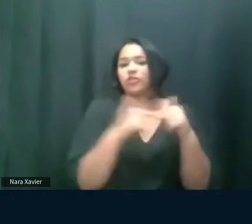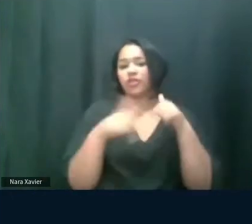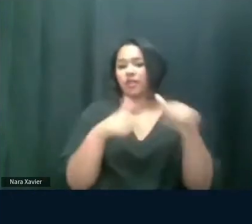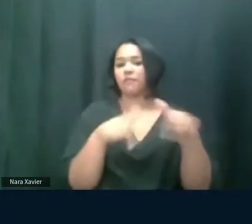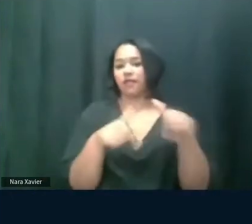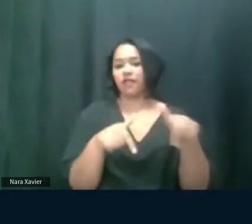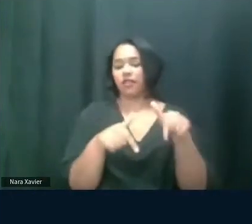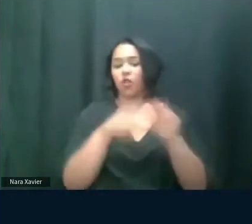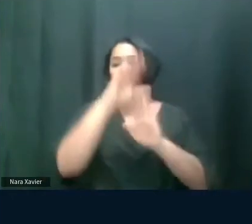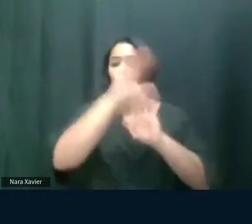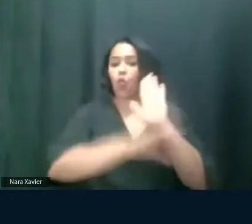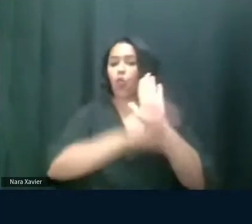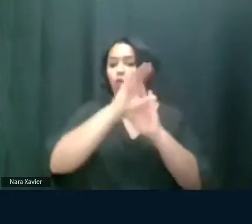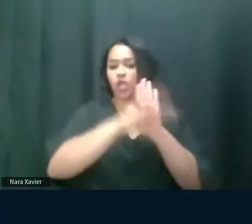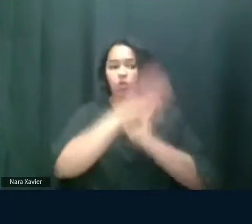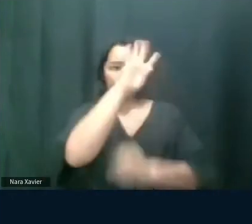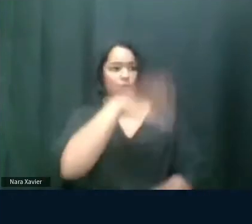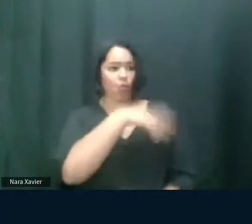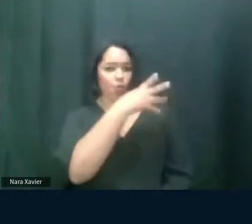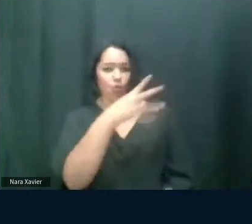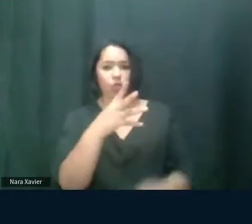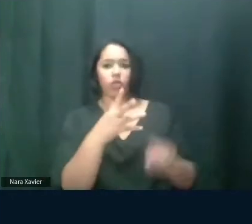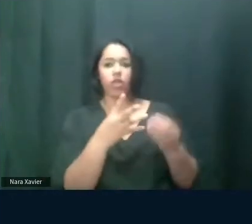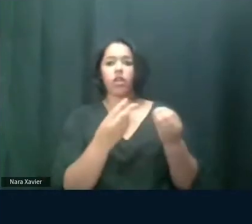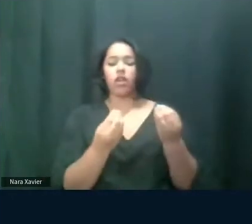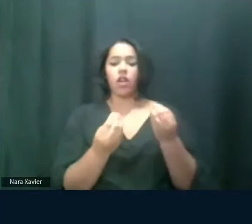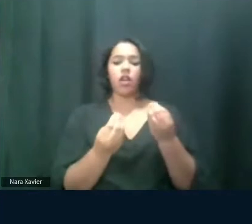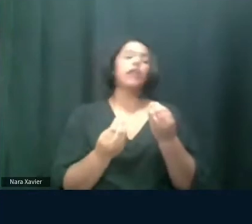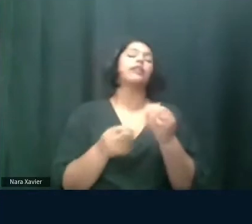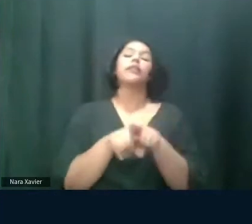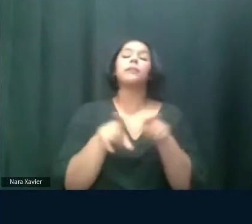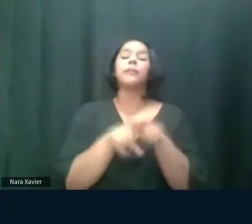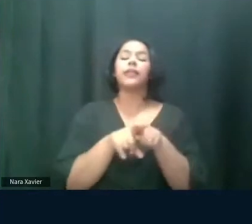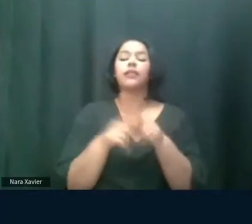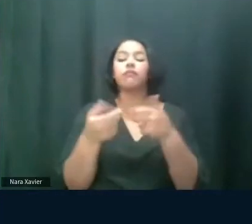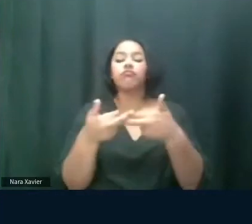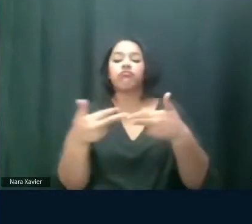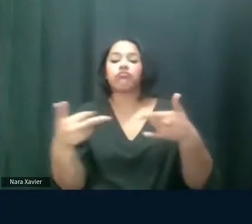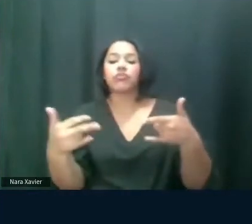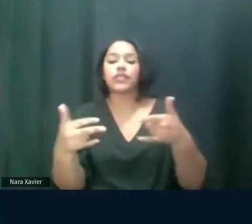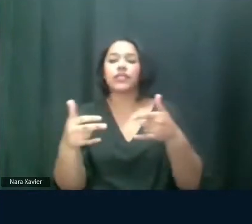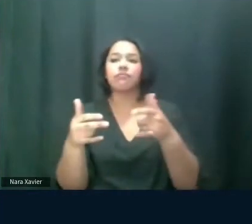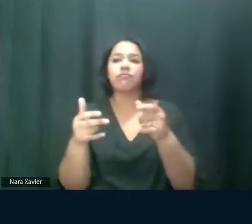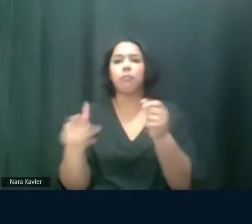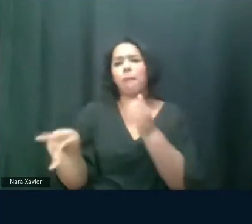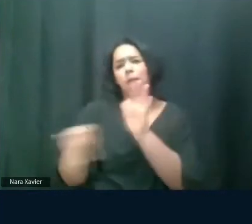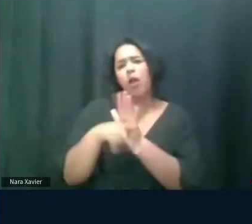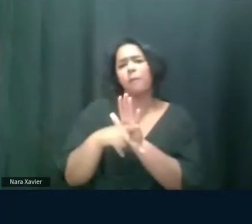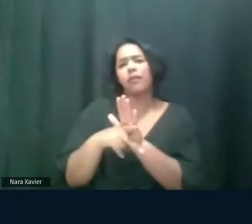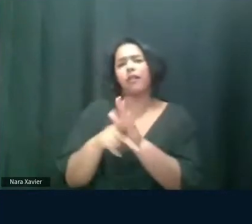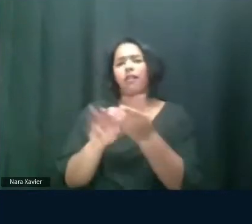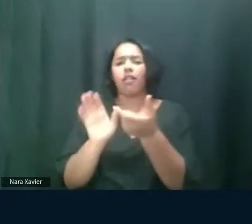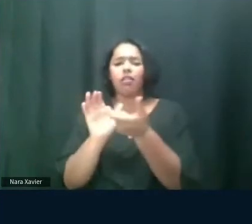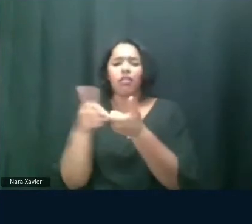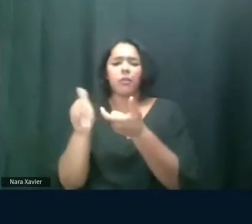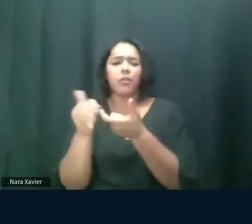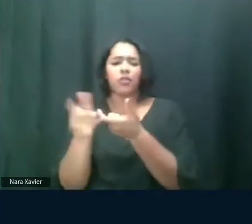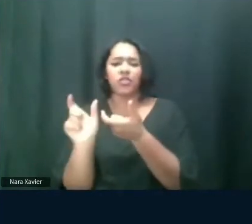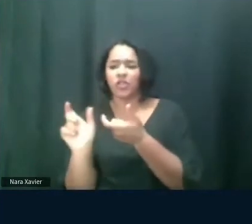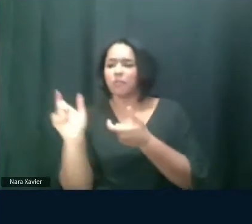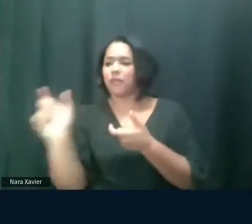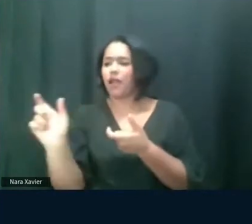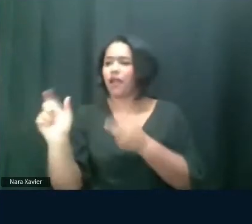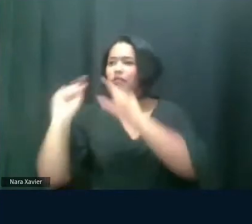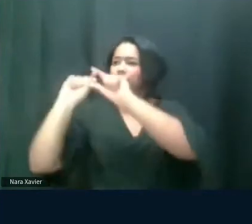O currículo em si, e questões talvez discursivas ou terminológicas que vão para além dos